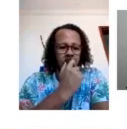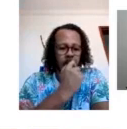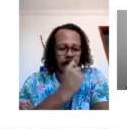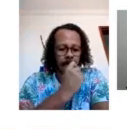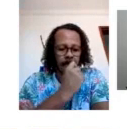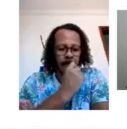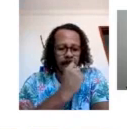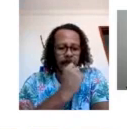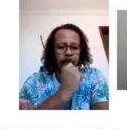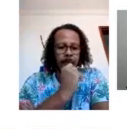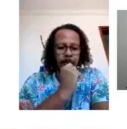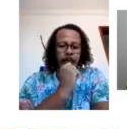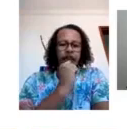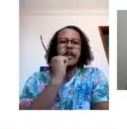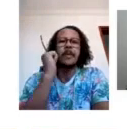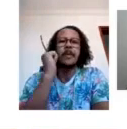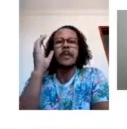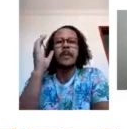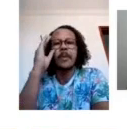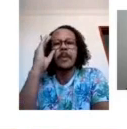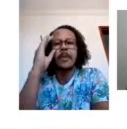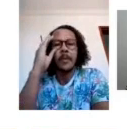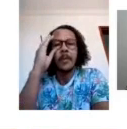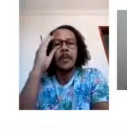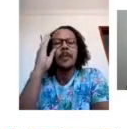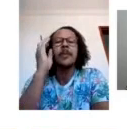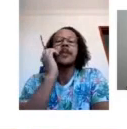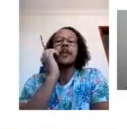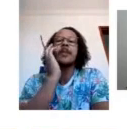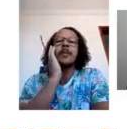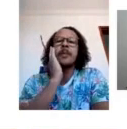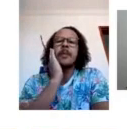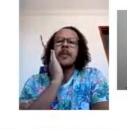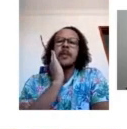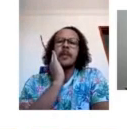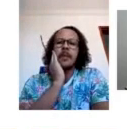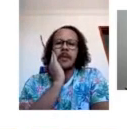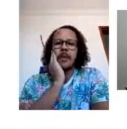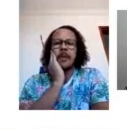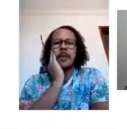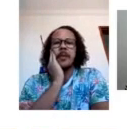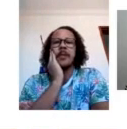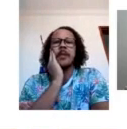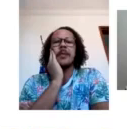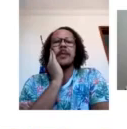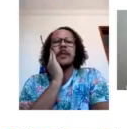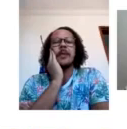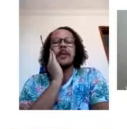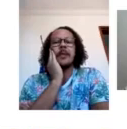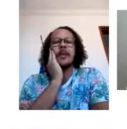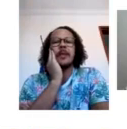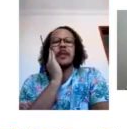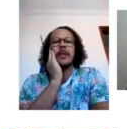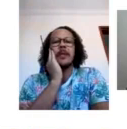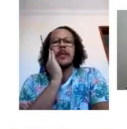que nós estamos passando devido à pandemia do coronavírus, e também essas próprias adaptações do ensino remoto,